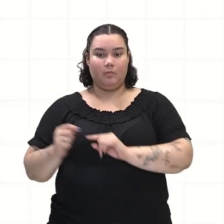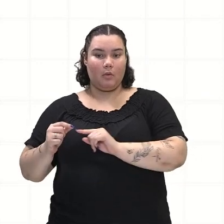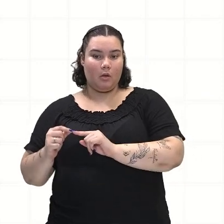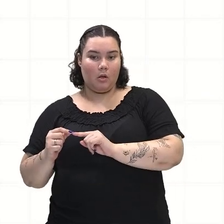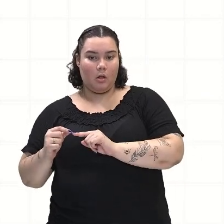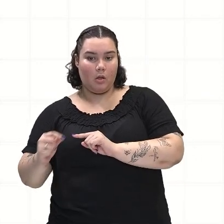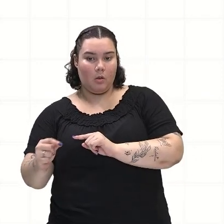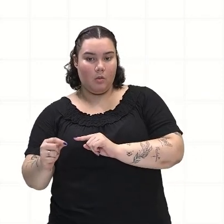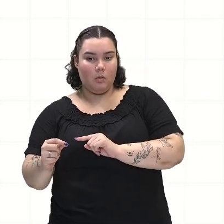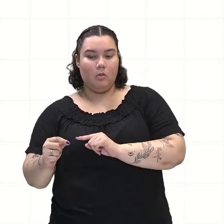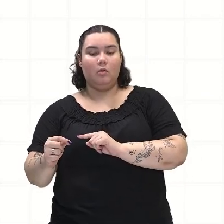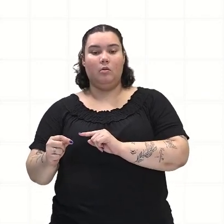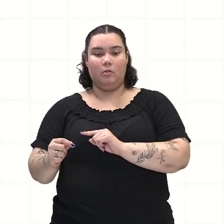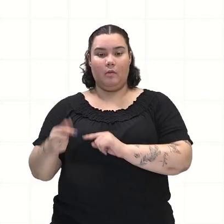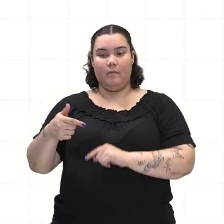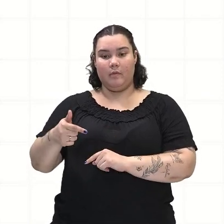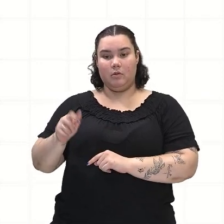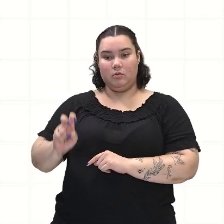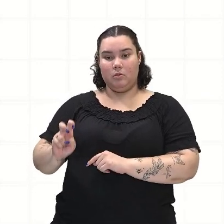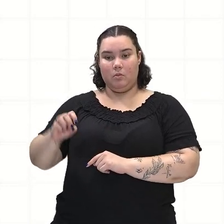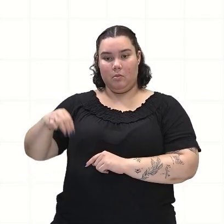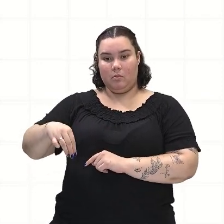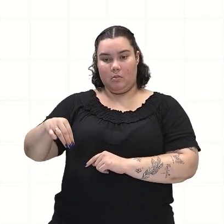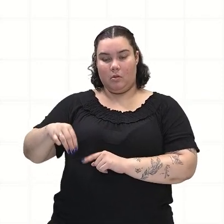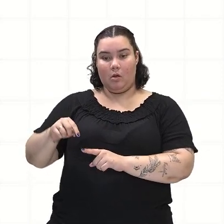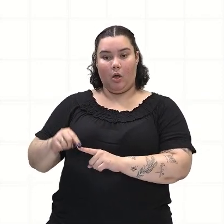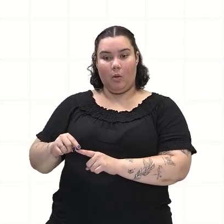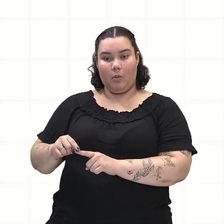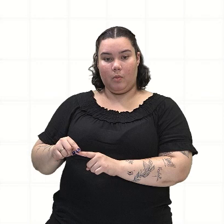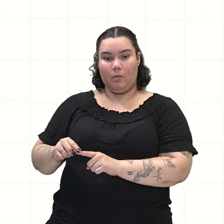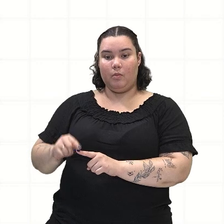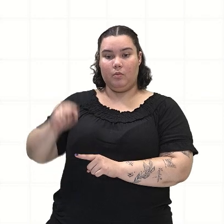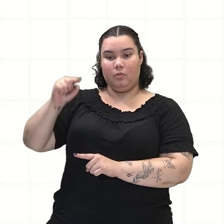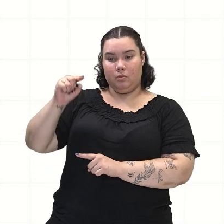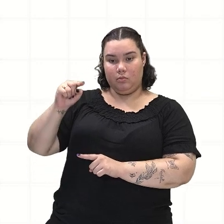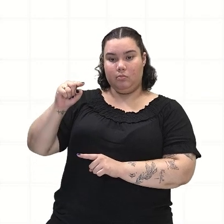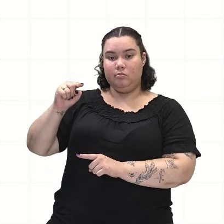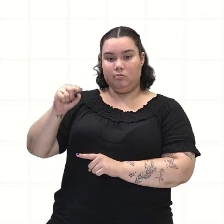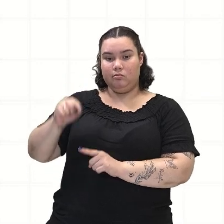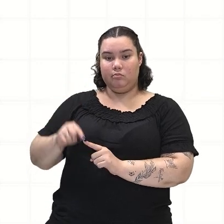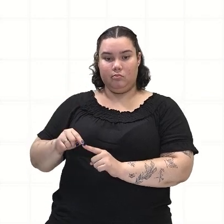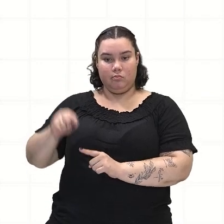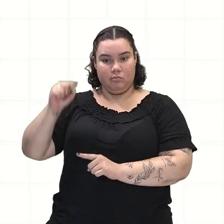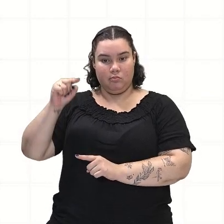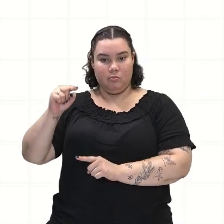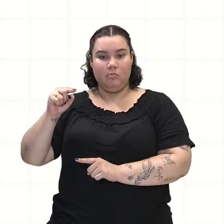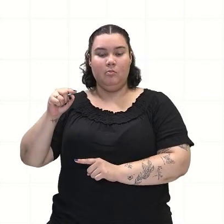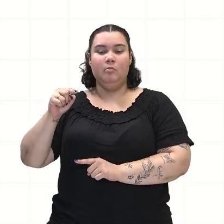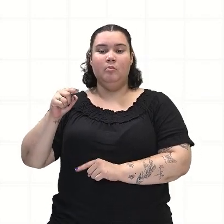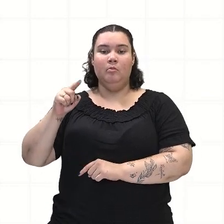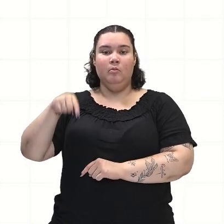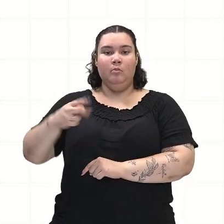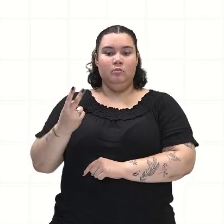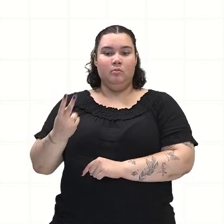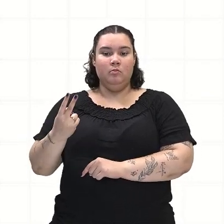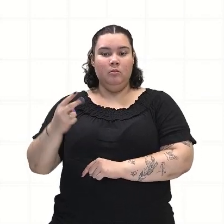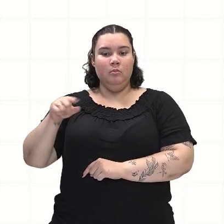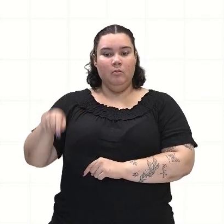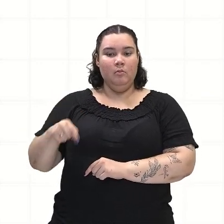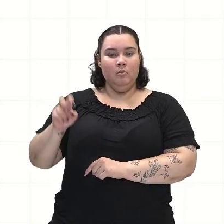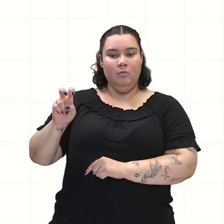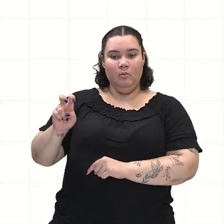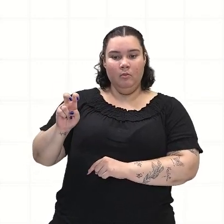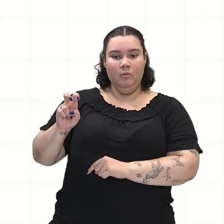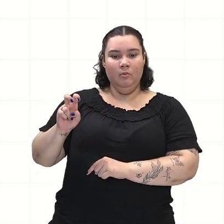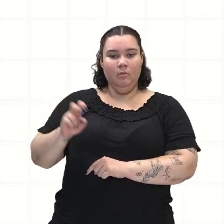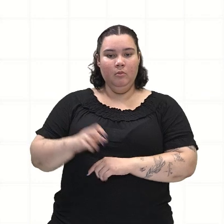largura 25 metros e a profundidade, nós vamos utilizar aqui a profundidade de